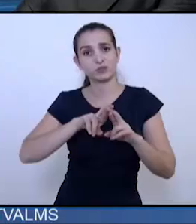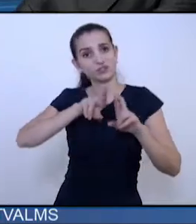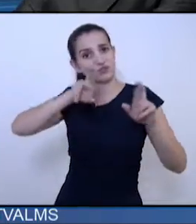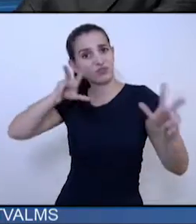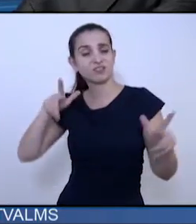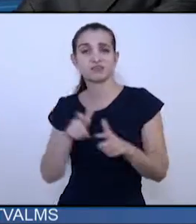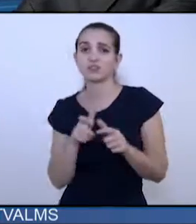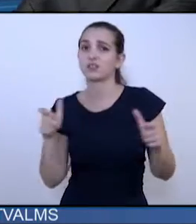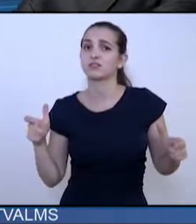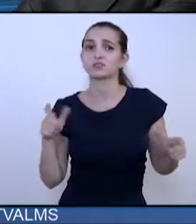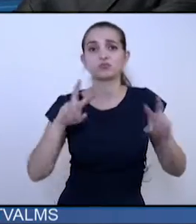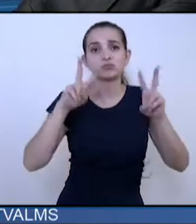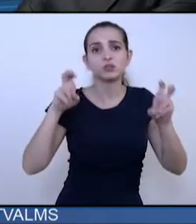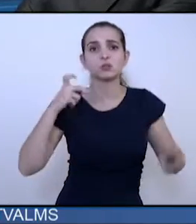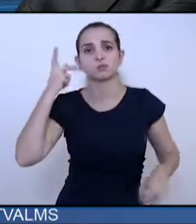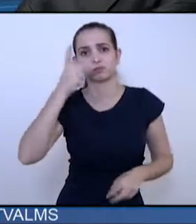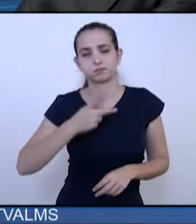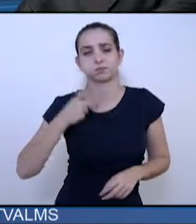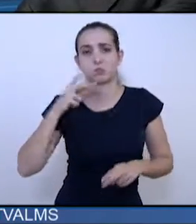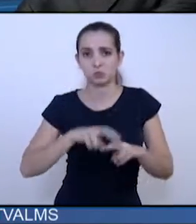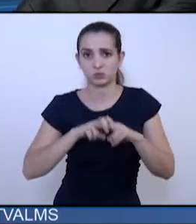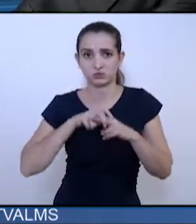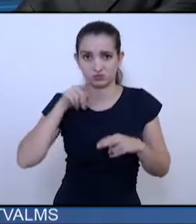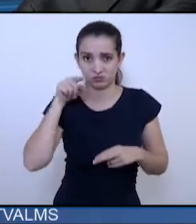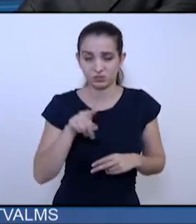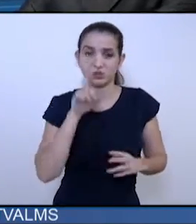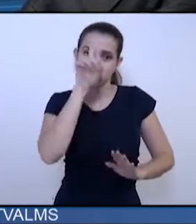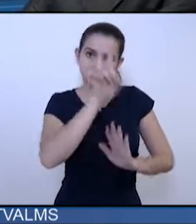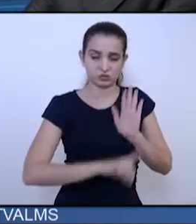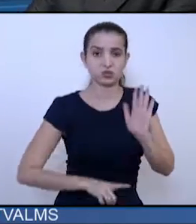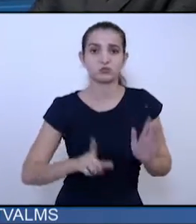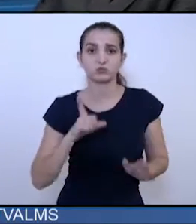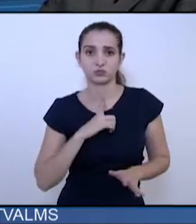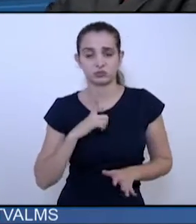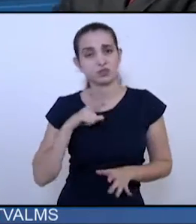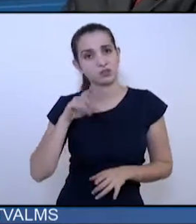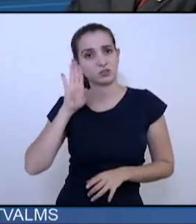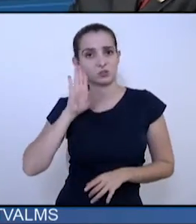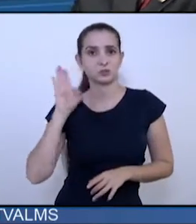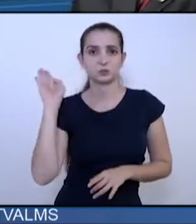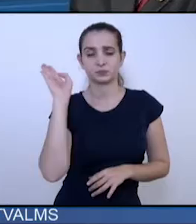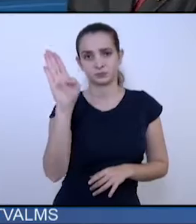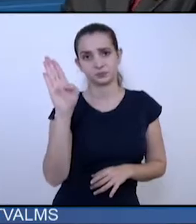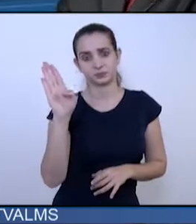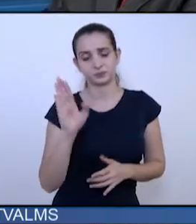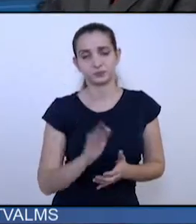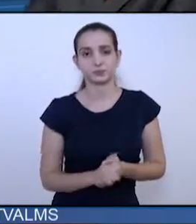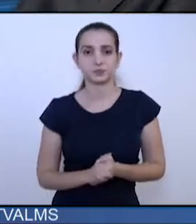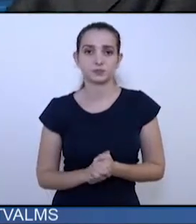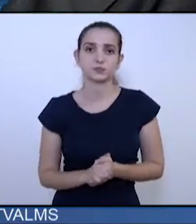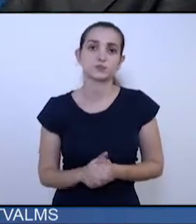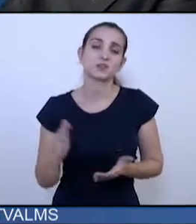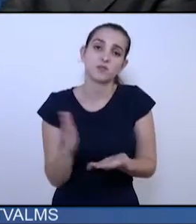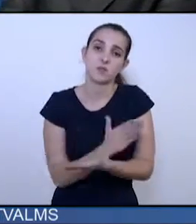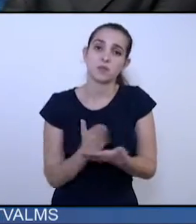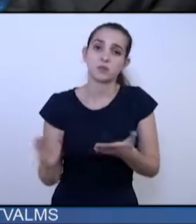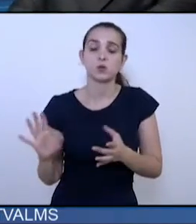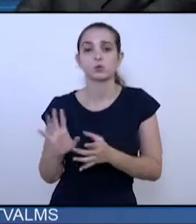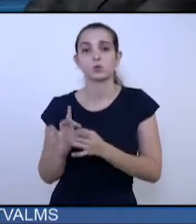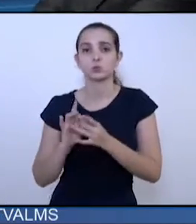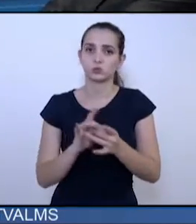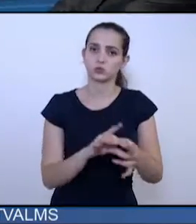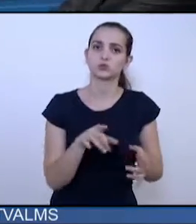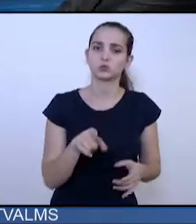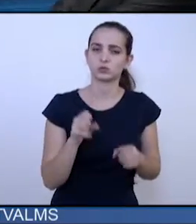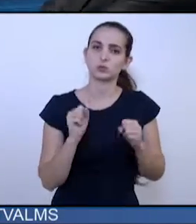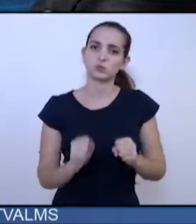enorme em termos políticos. Então, nesse aspecto, o direito tem esse princípio, né? Dependendo da situação, você